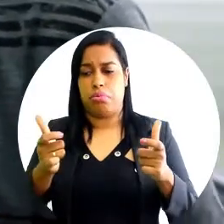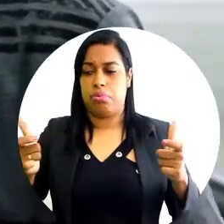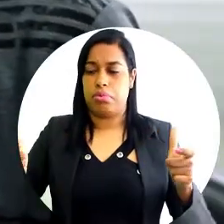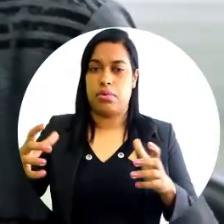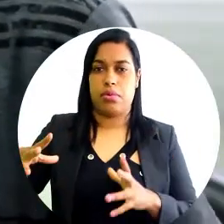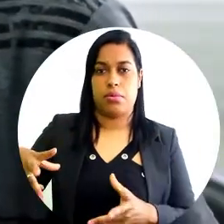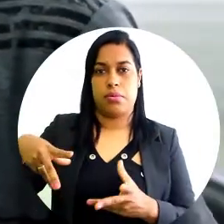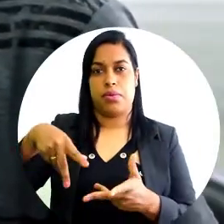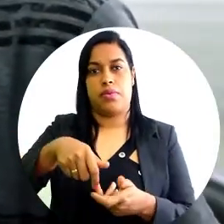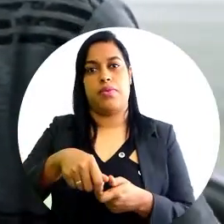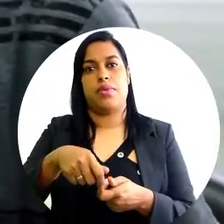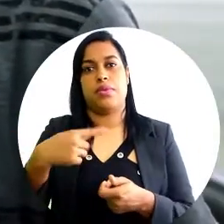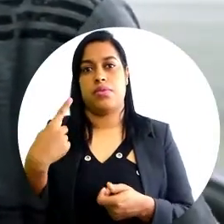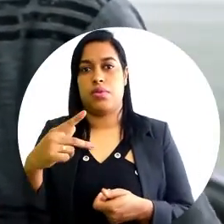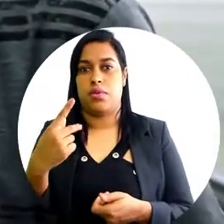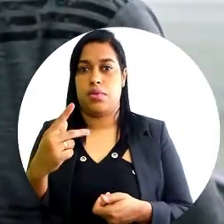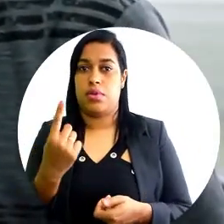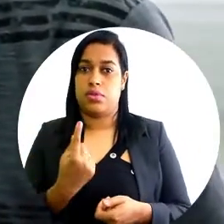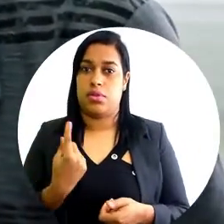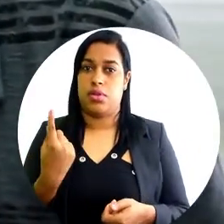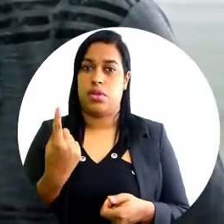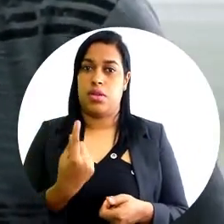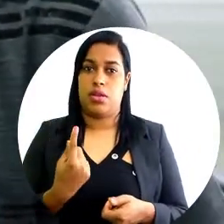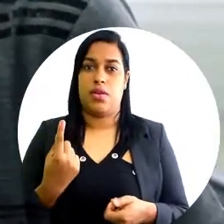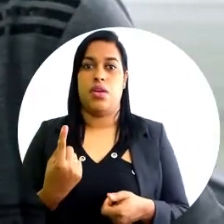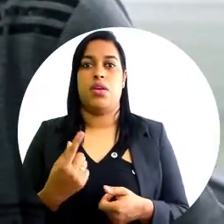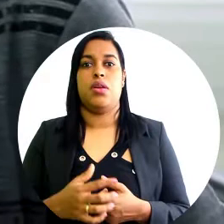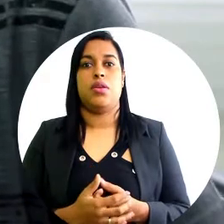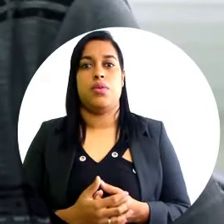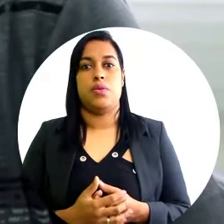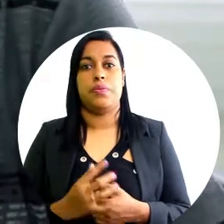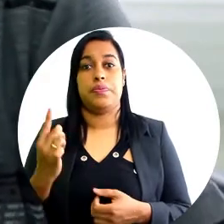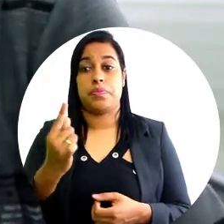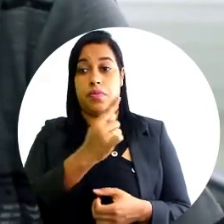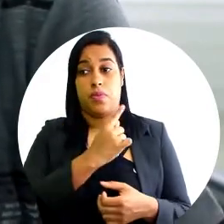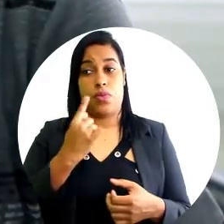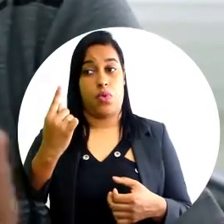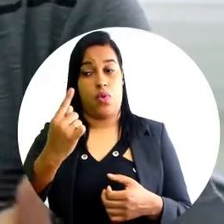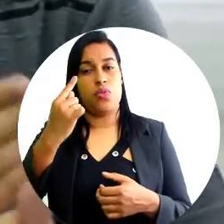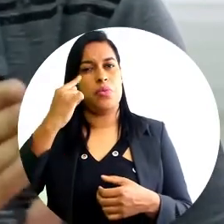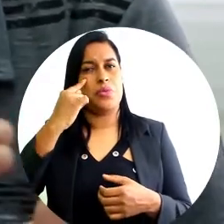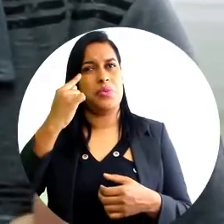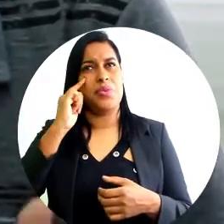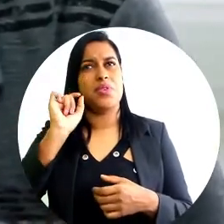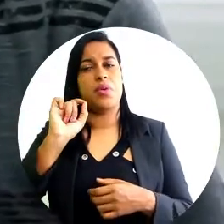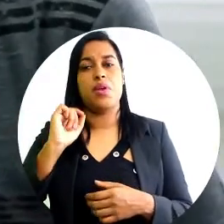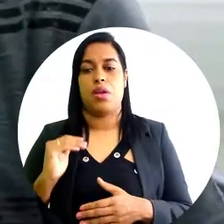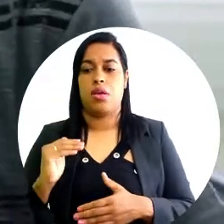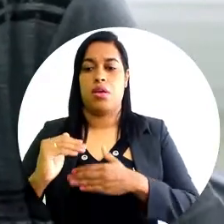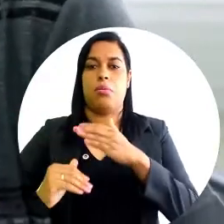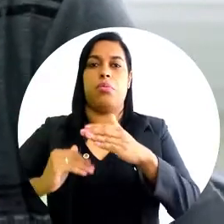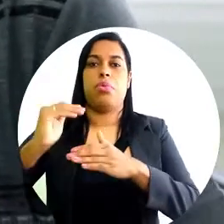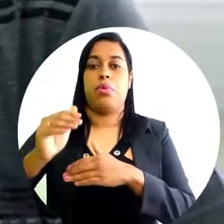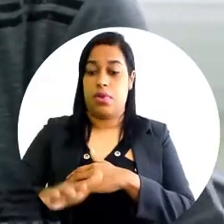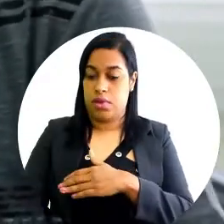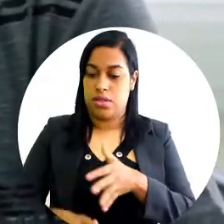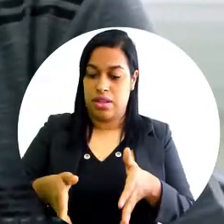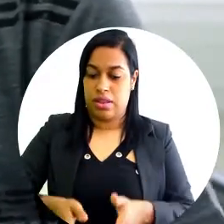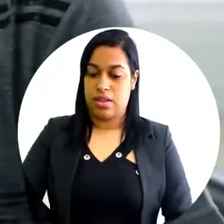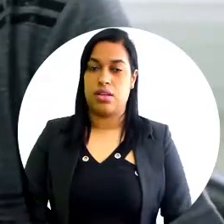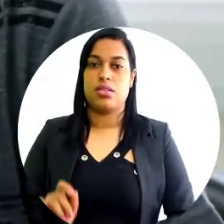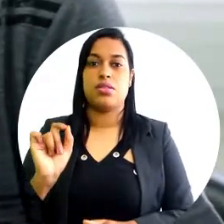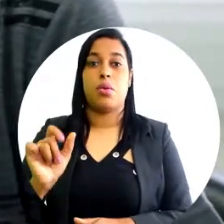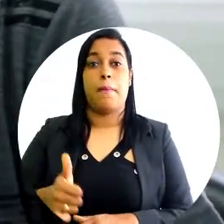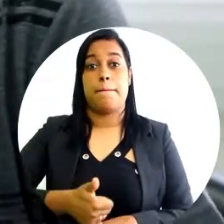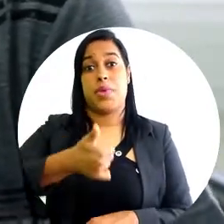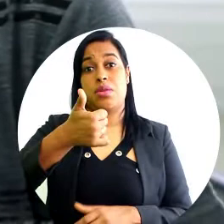ampliarmos o universo desse indivíduo, nós podemos pensar numa progressão que, assim que a